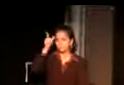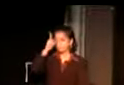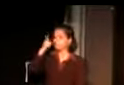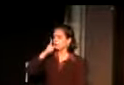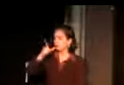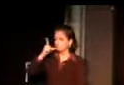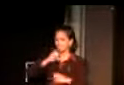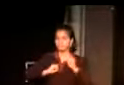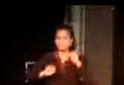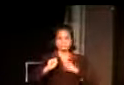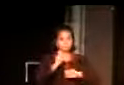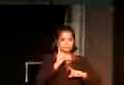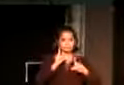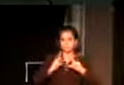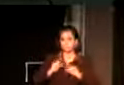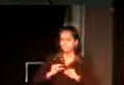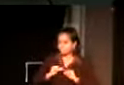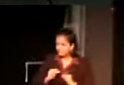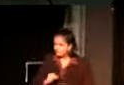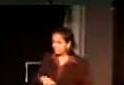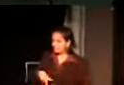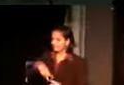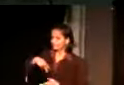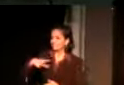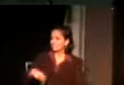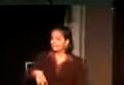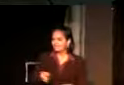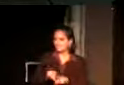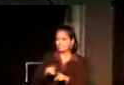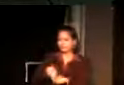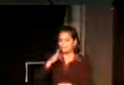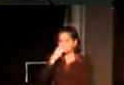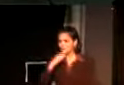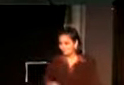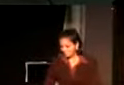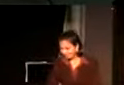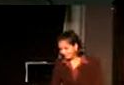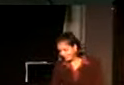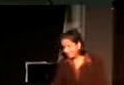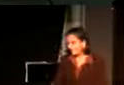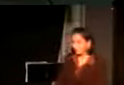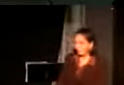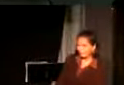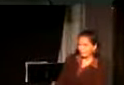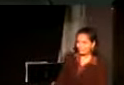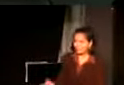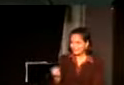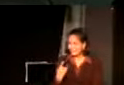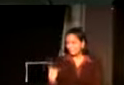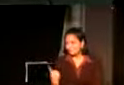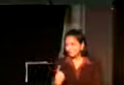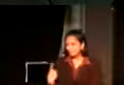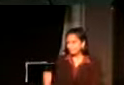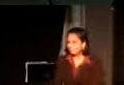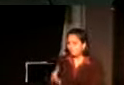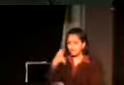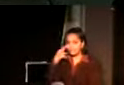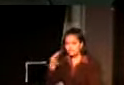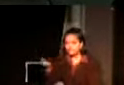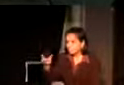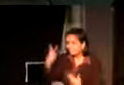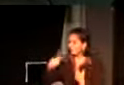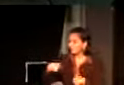é na hora que ela levanta um pouco mais a saia e tenta mostrar algo que possa chamar atenção das